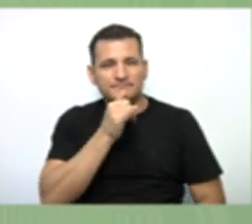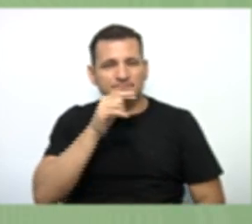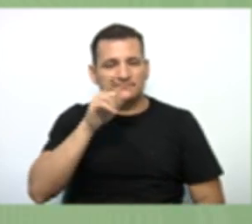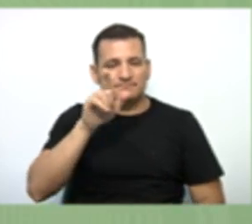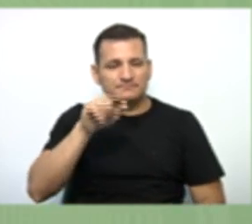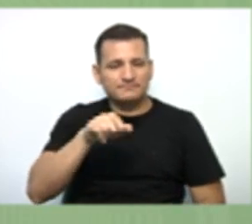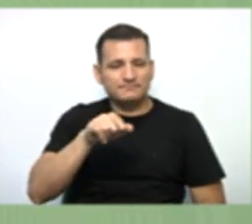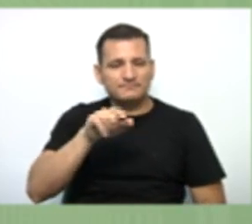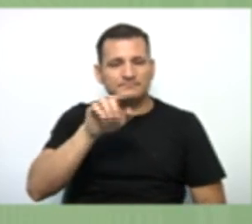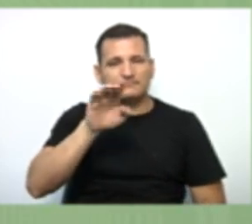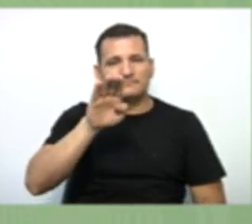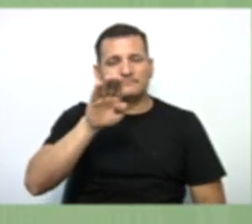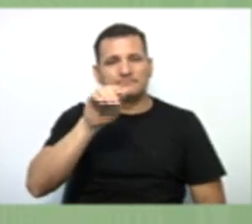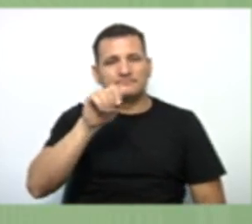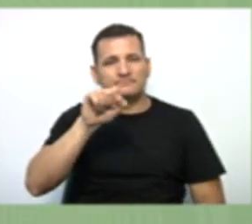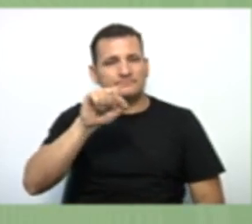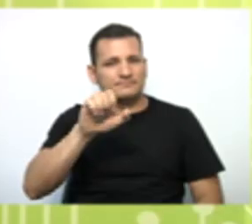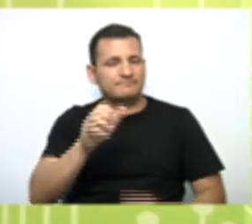base 10.